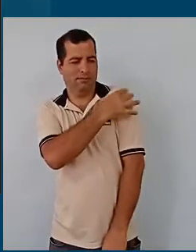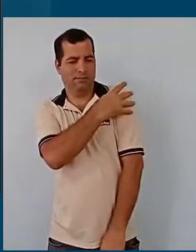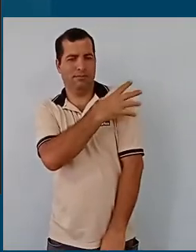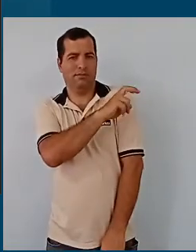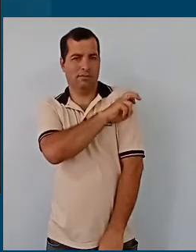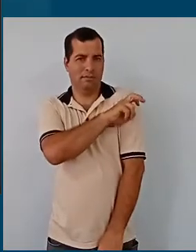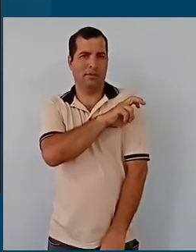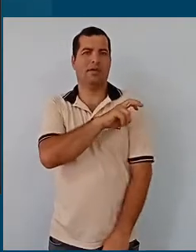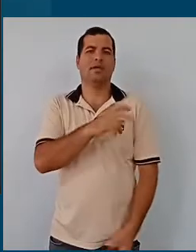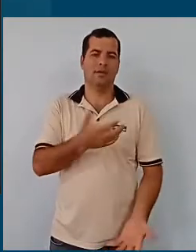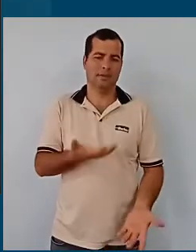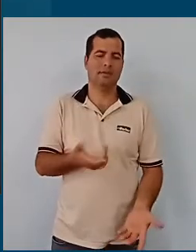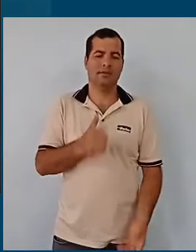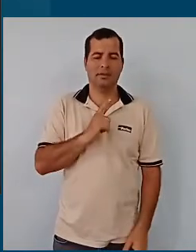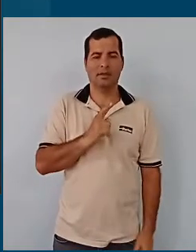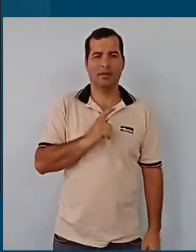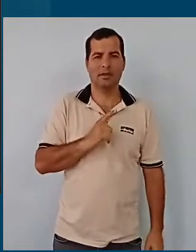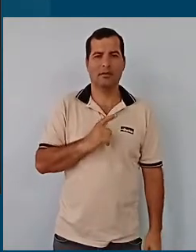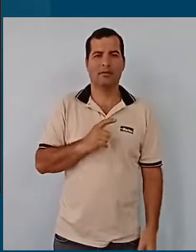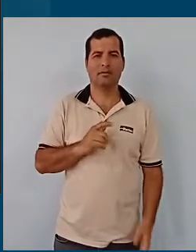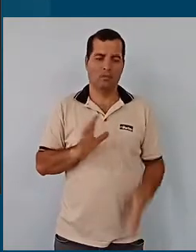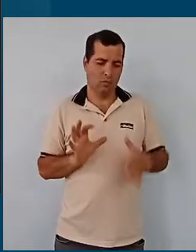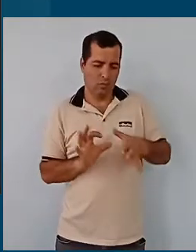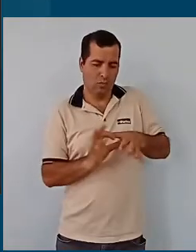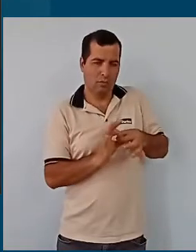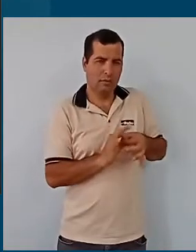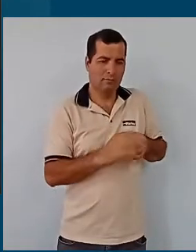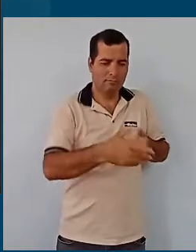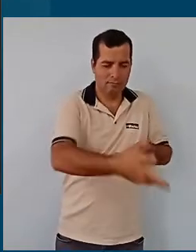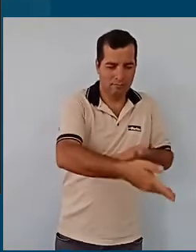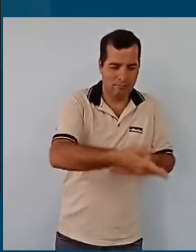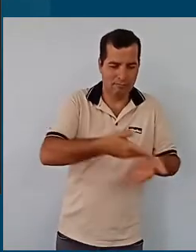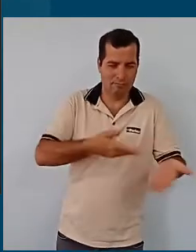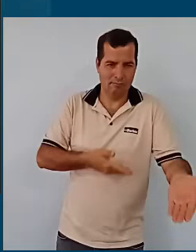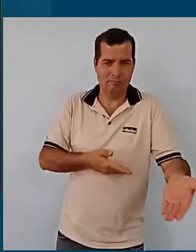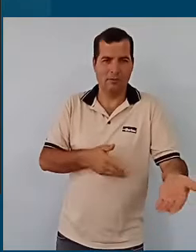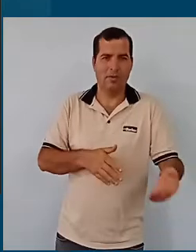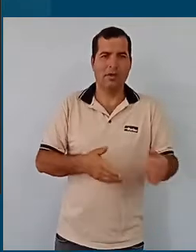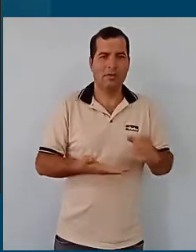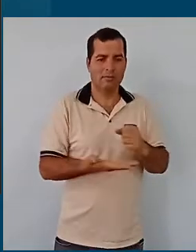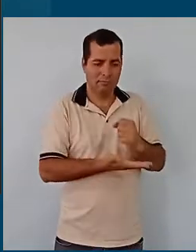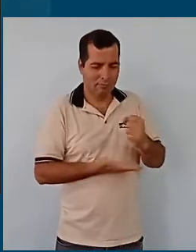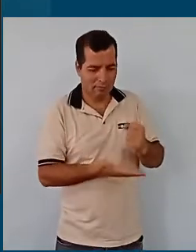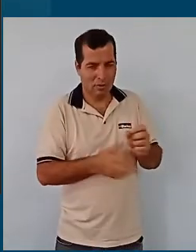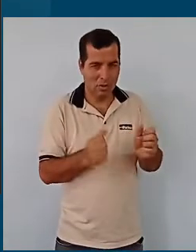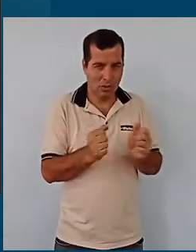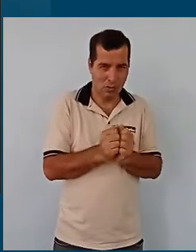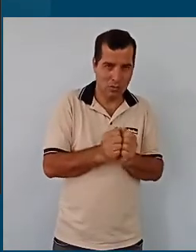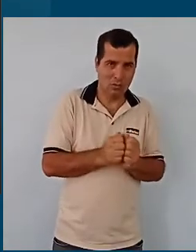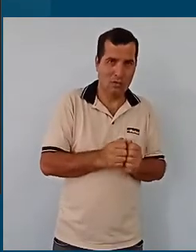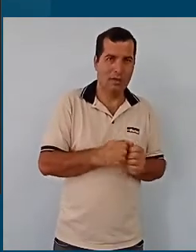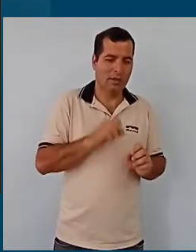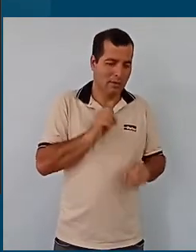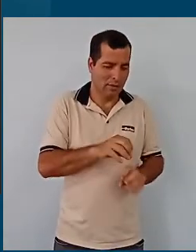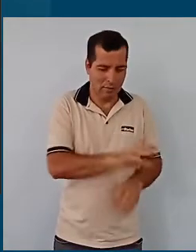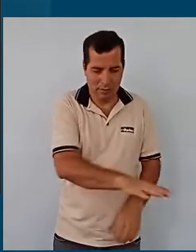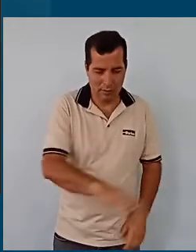fundamental. Esse tema da articulação da educação infantil, como estava dizendo, ele é absolutamente